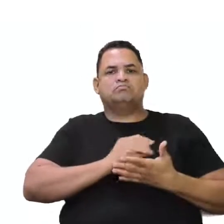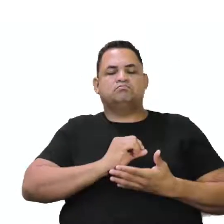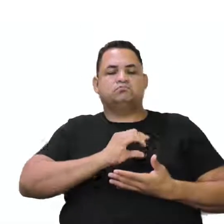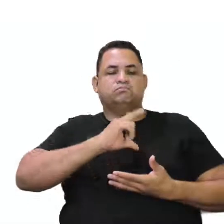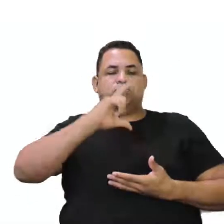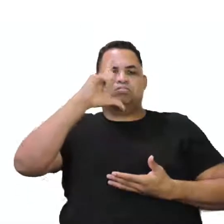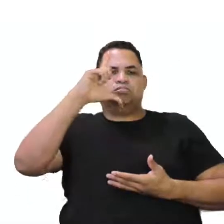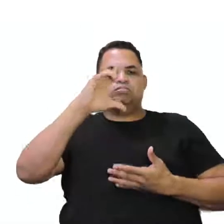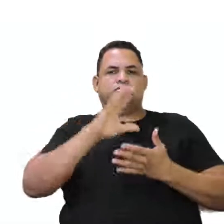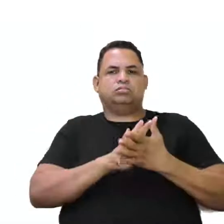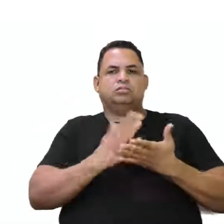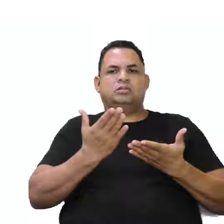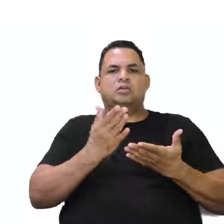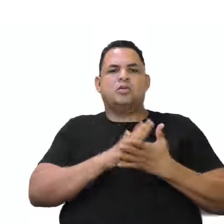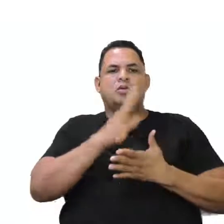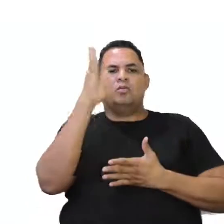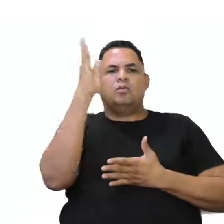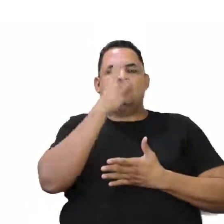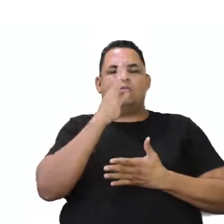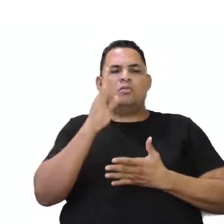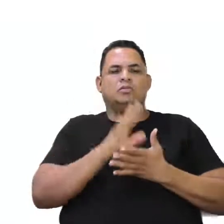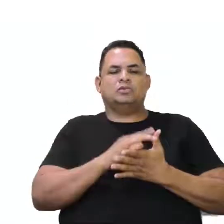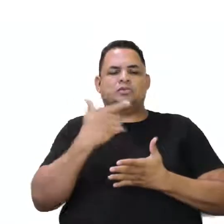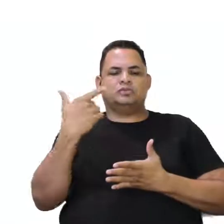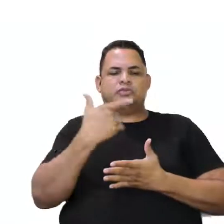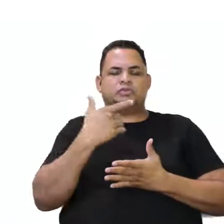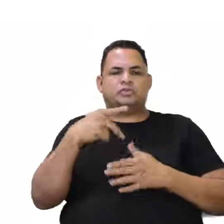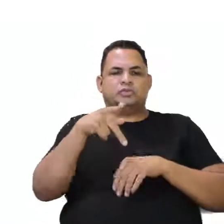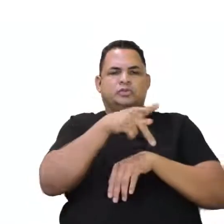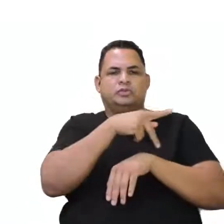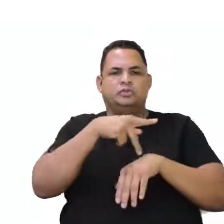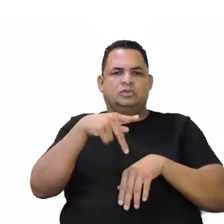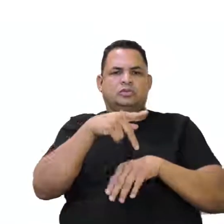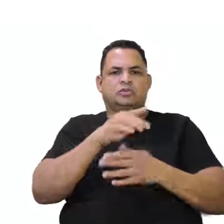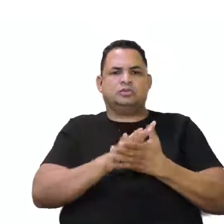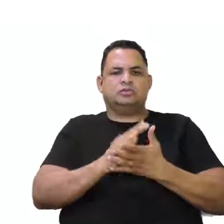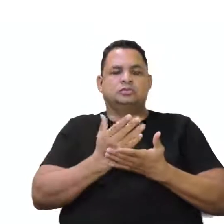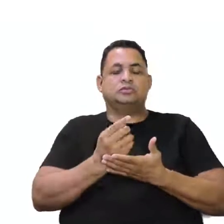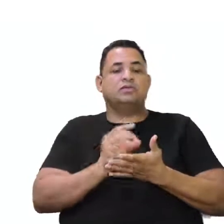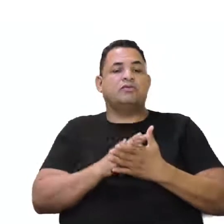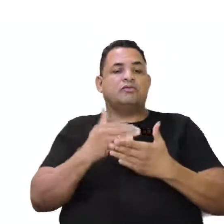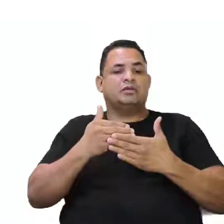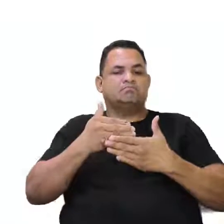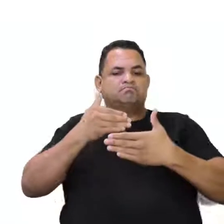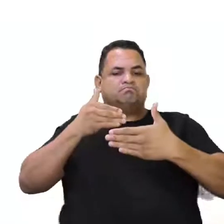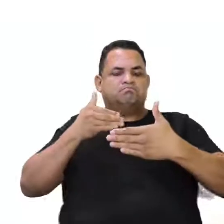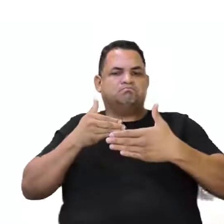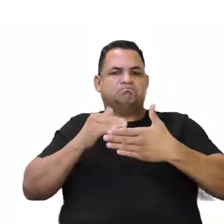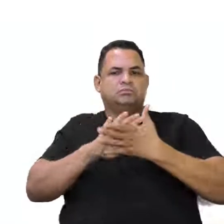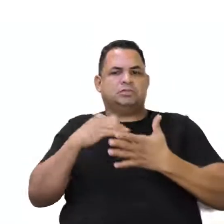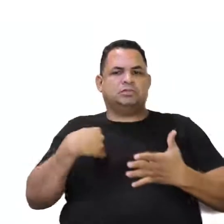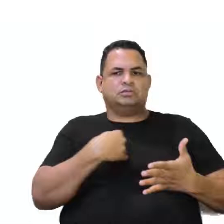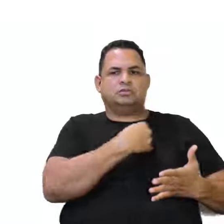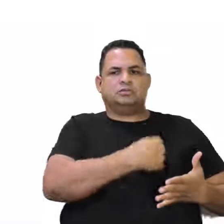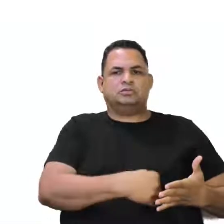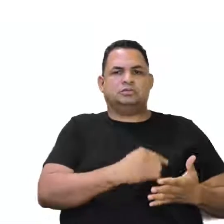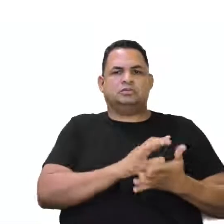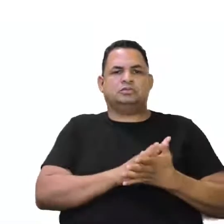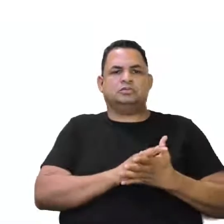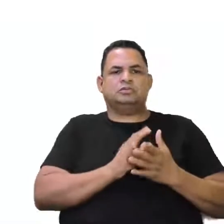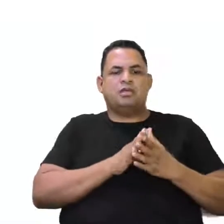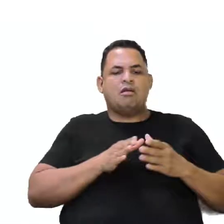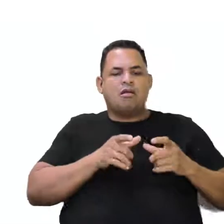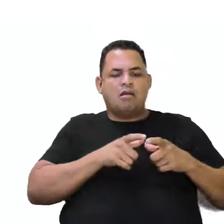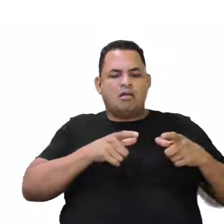pontuar proporcionalmente o Brasil como o segundo país, atrás apenas da China, com